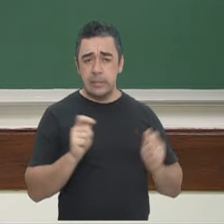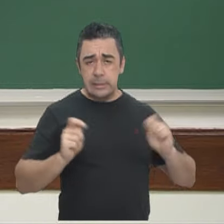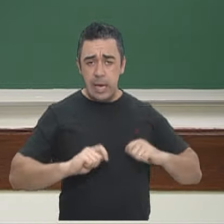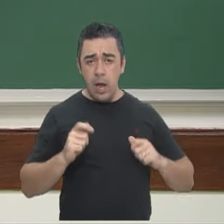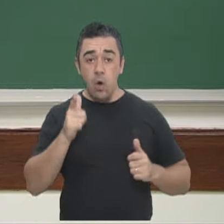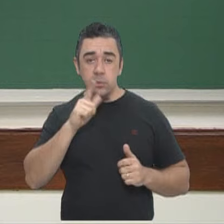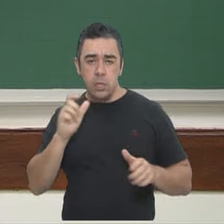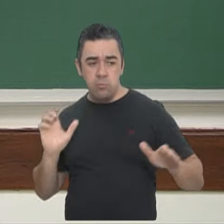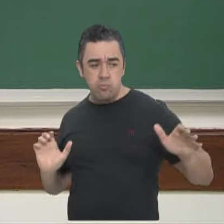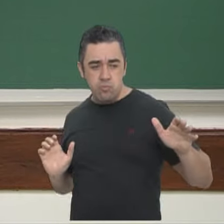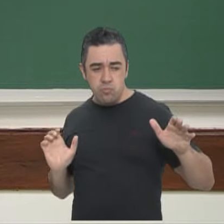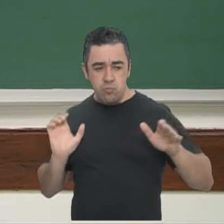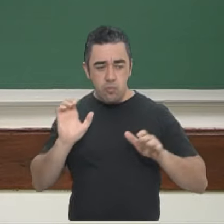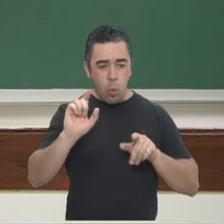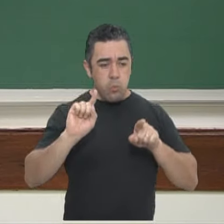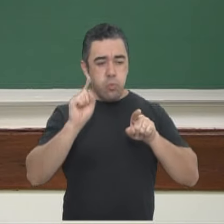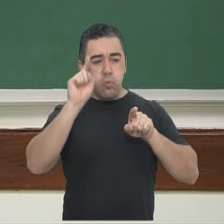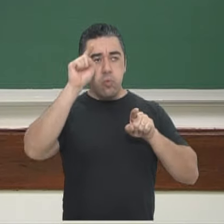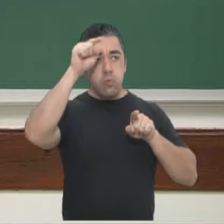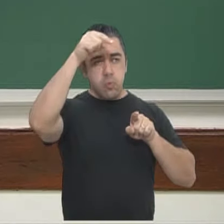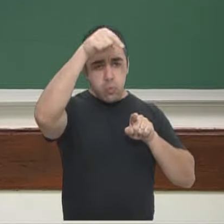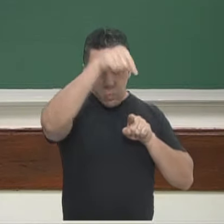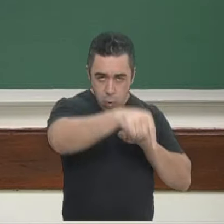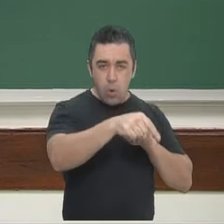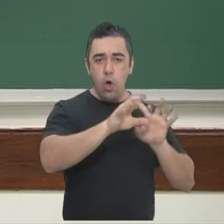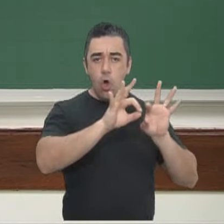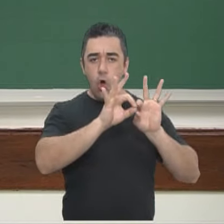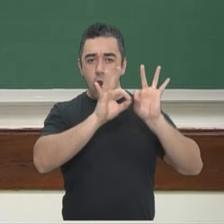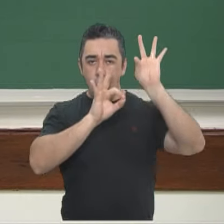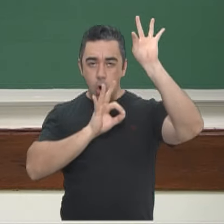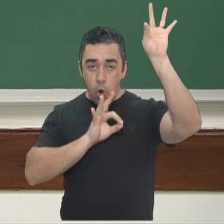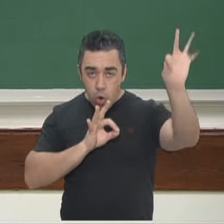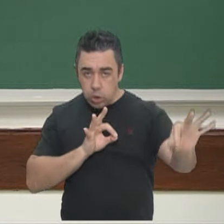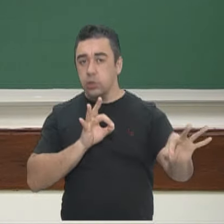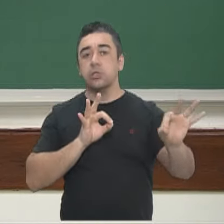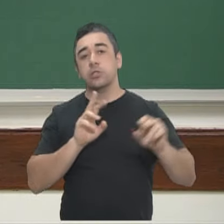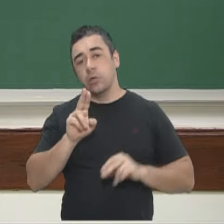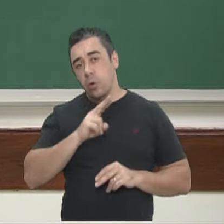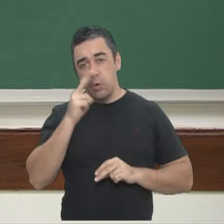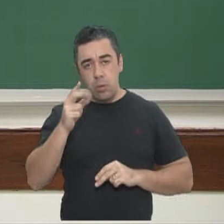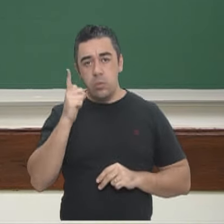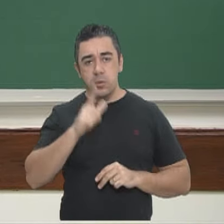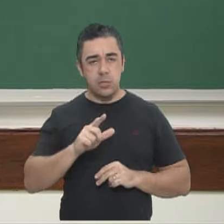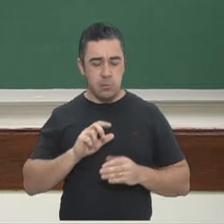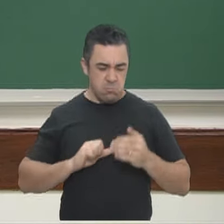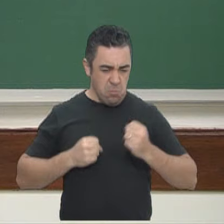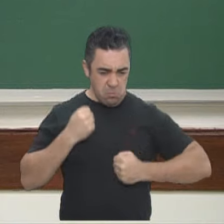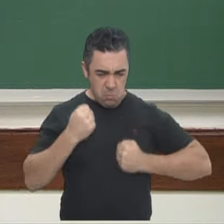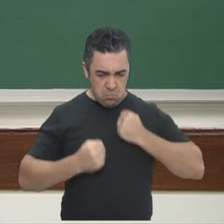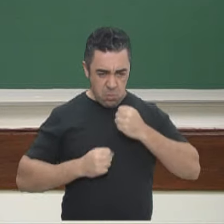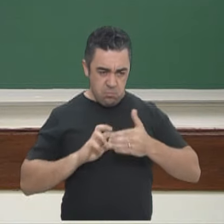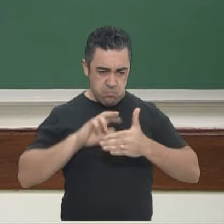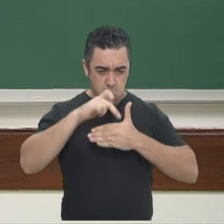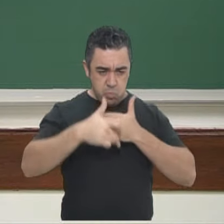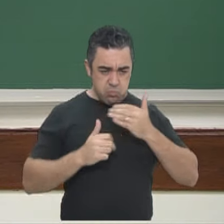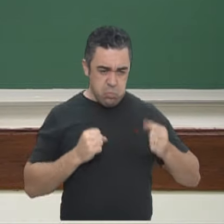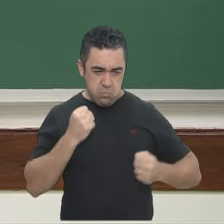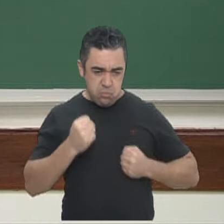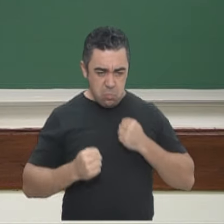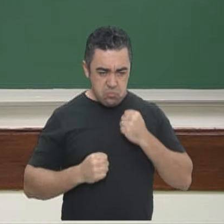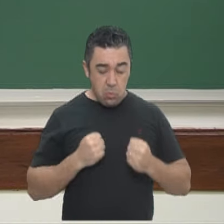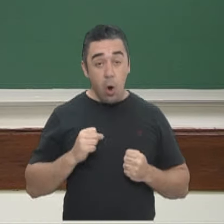um arremesso, né? Ou um lançamento muito mais longe, ou conseguia correr uma determinada